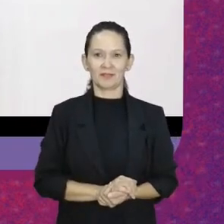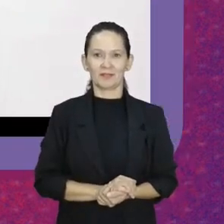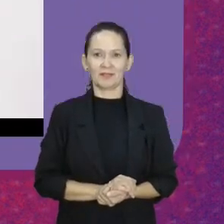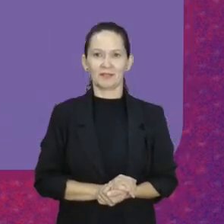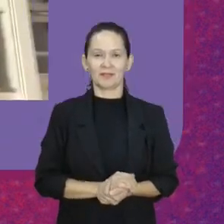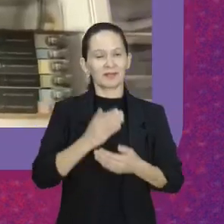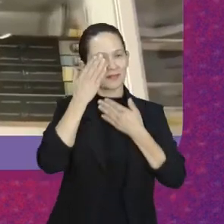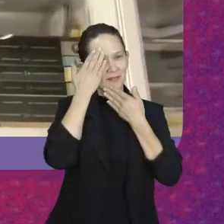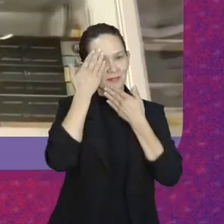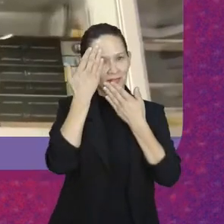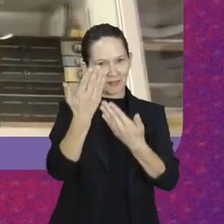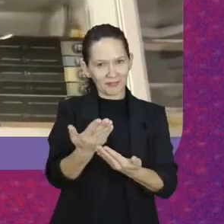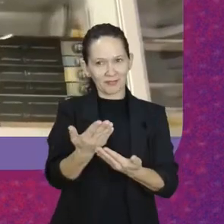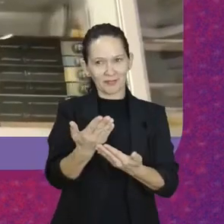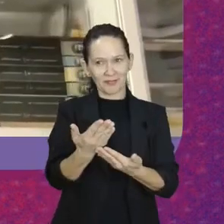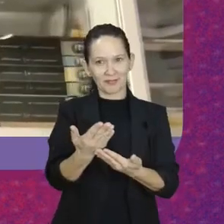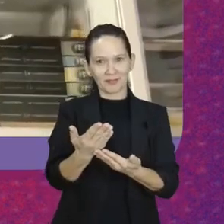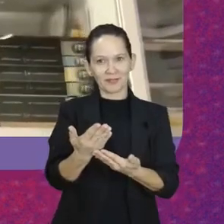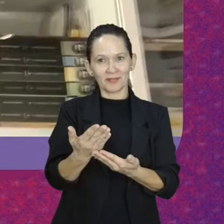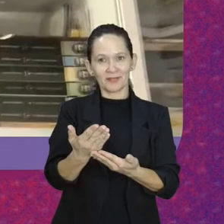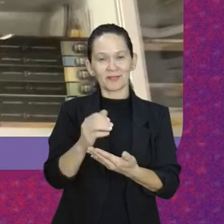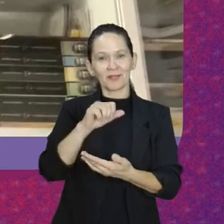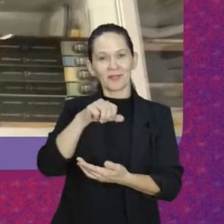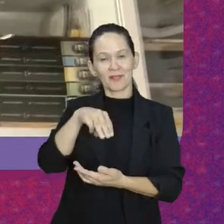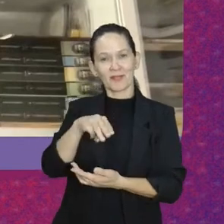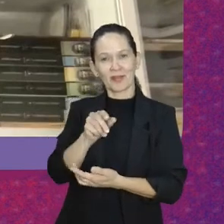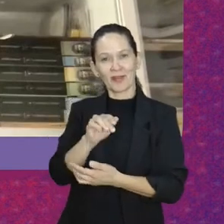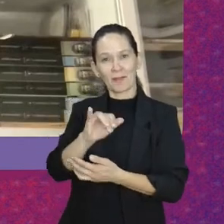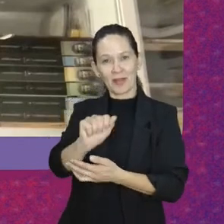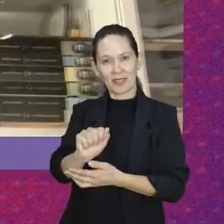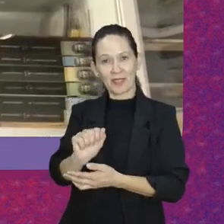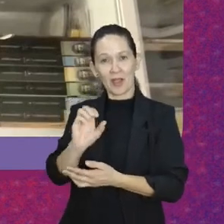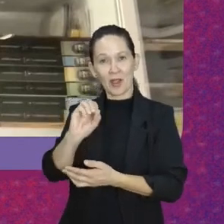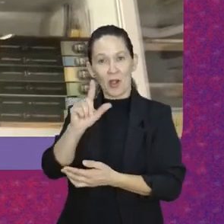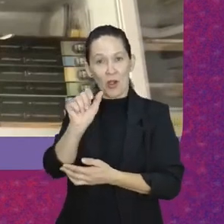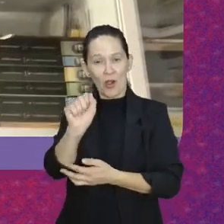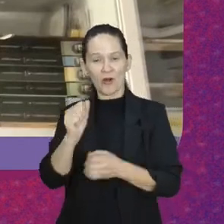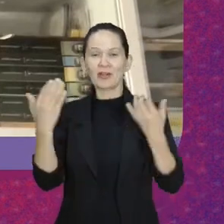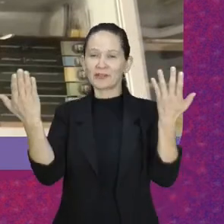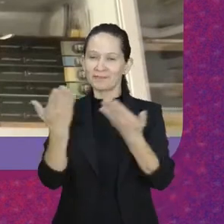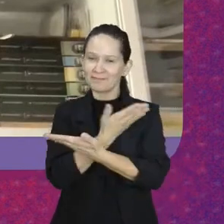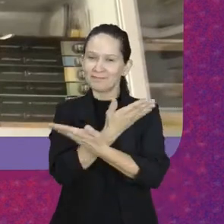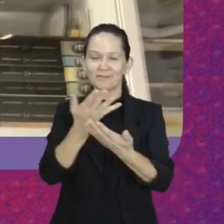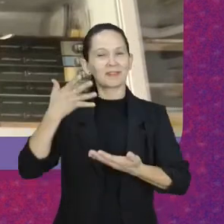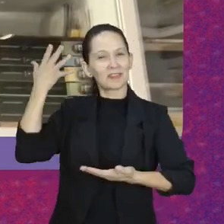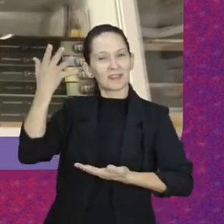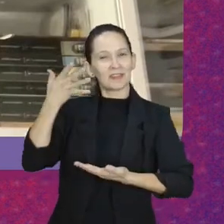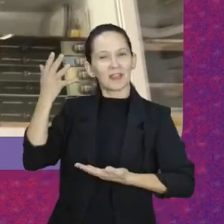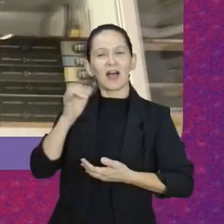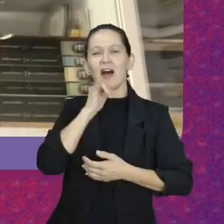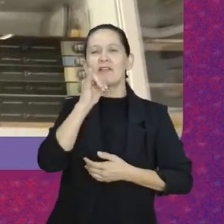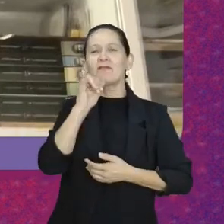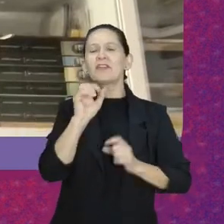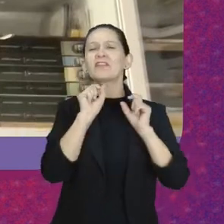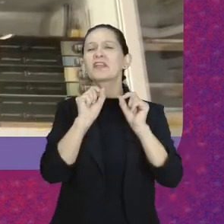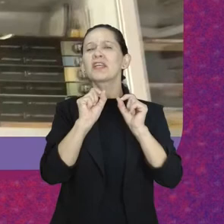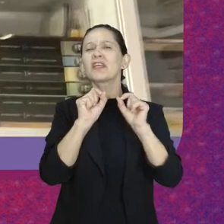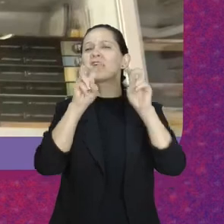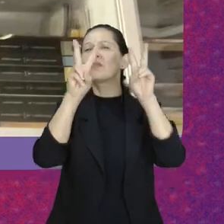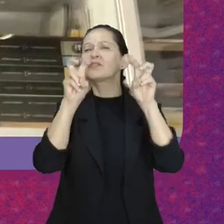Muito obrigada, Maria Lúcia. Então, Olga, é com você agora. O que você nos diz sobre essa